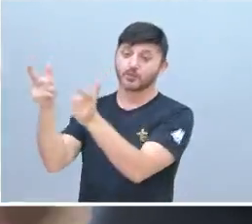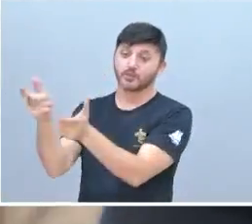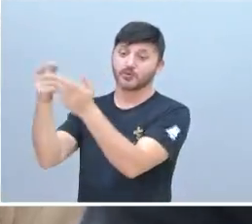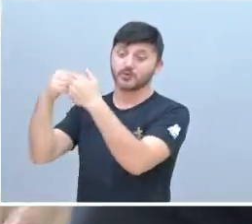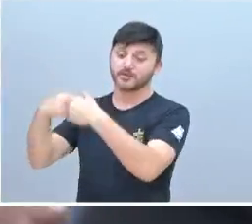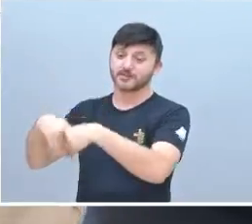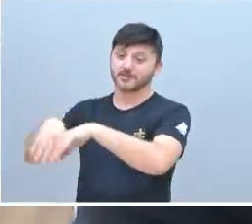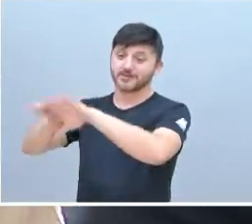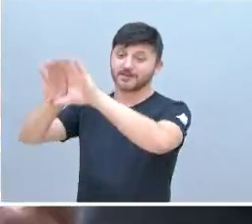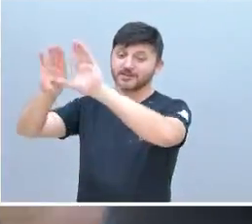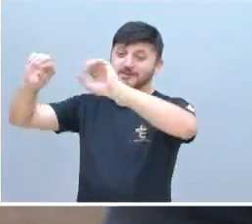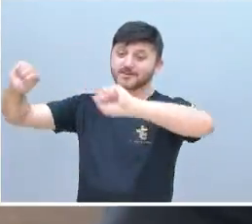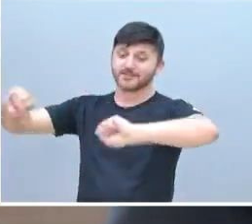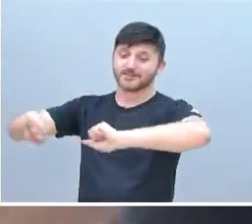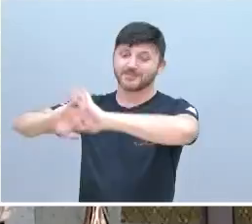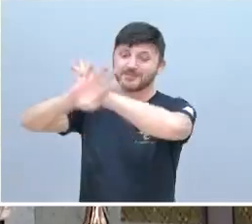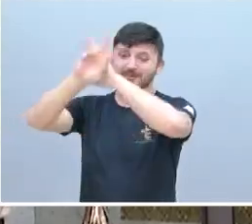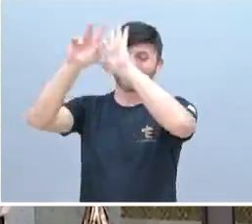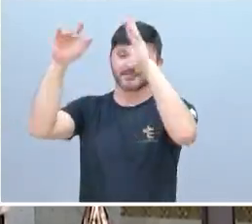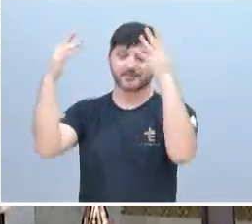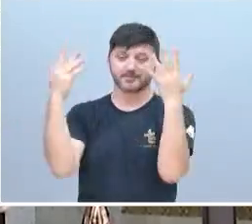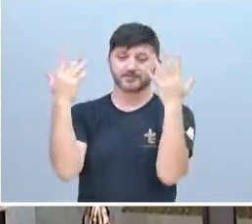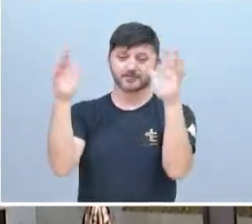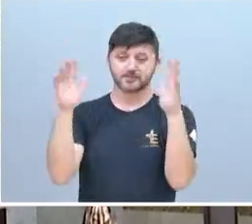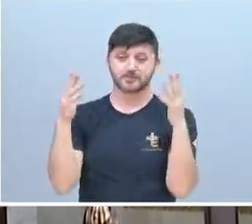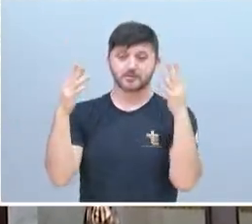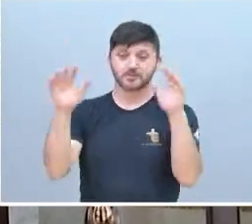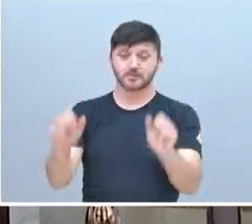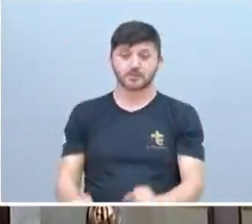no esplendor.